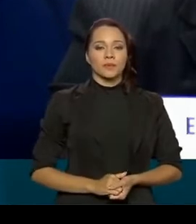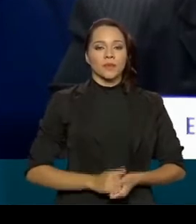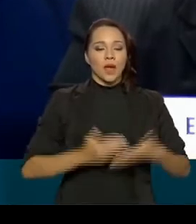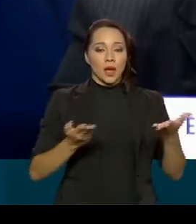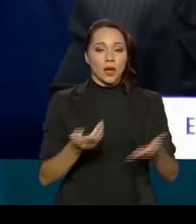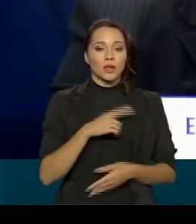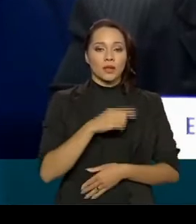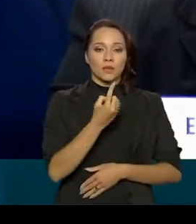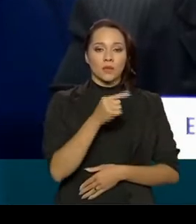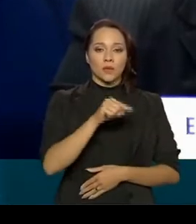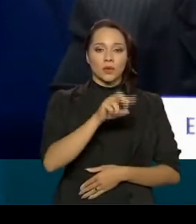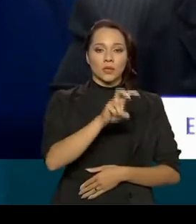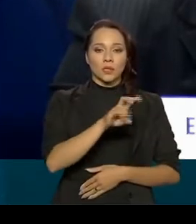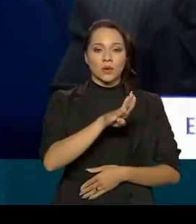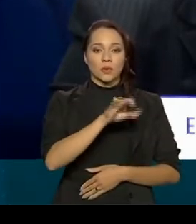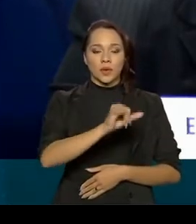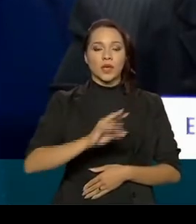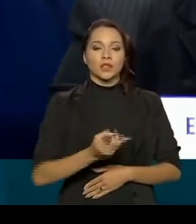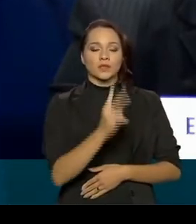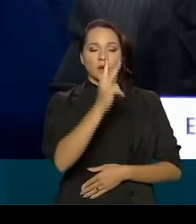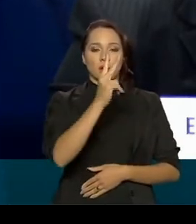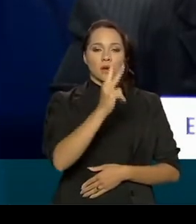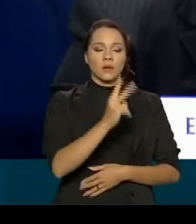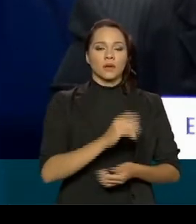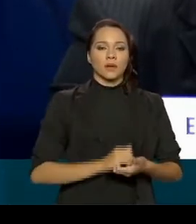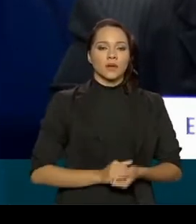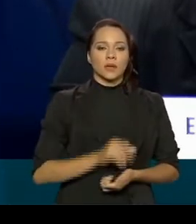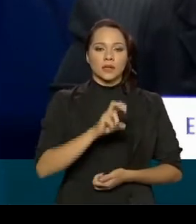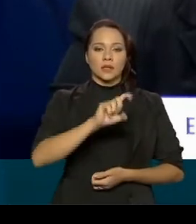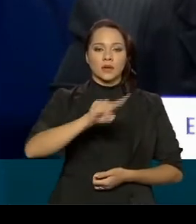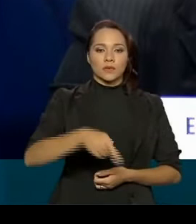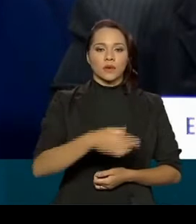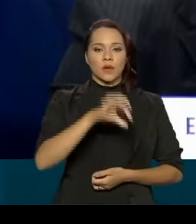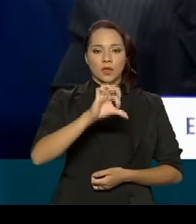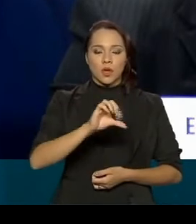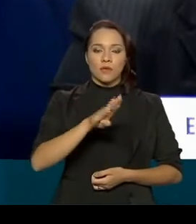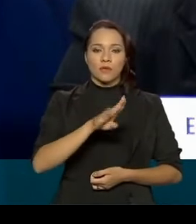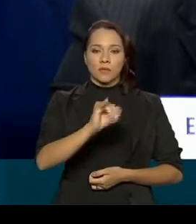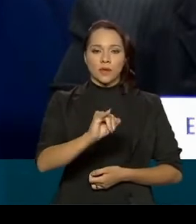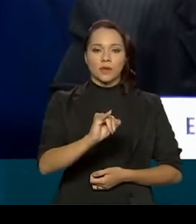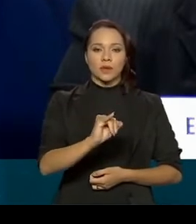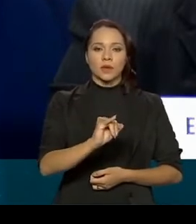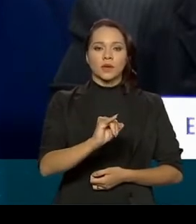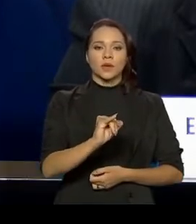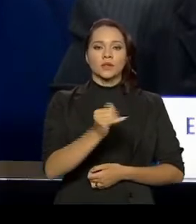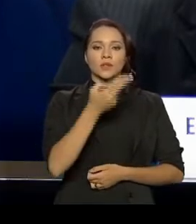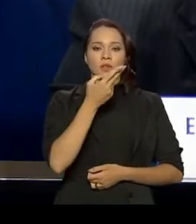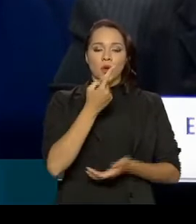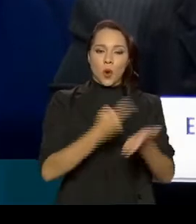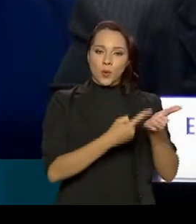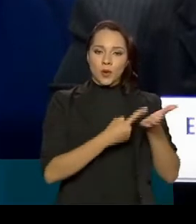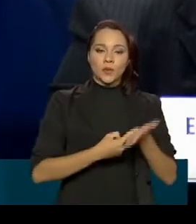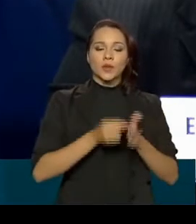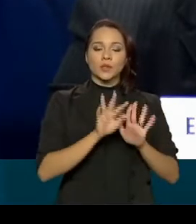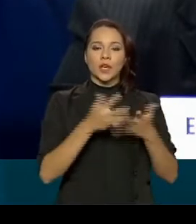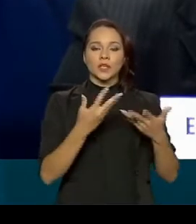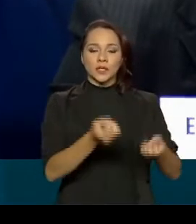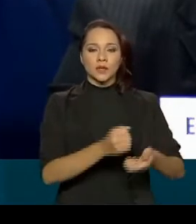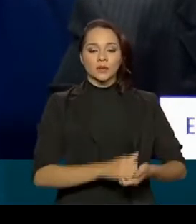Tivemos aí 1,5 bilhões de valor de outorga e 5,9 bilhões de compromissos